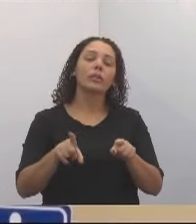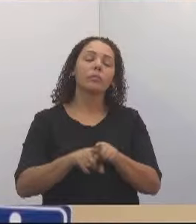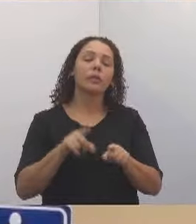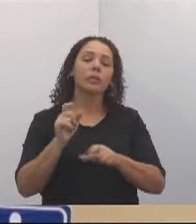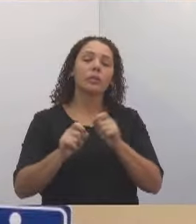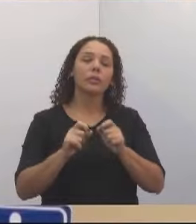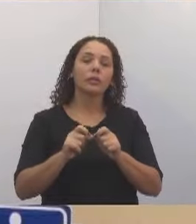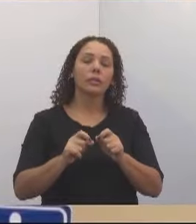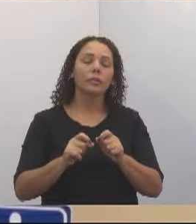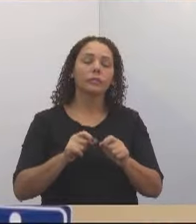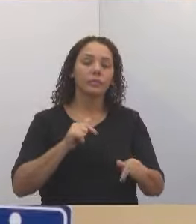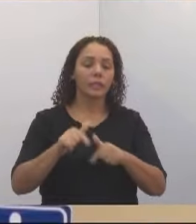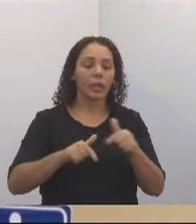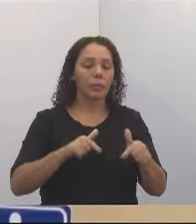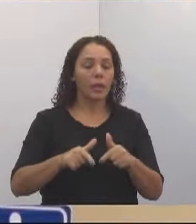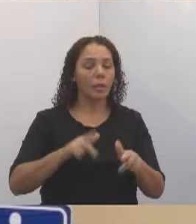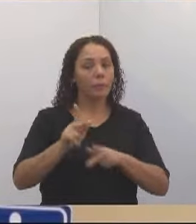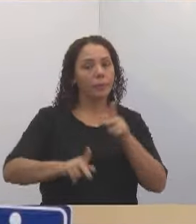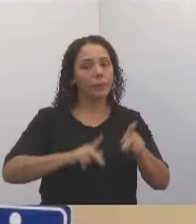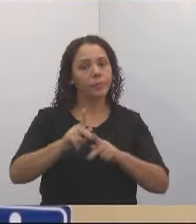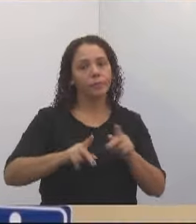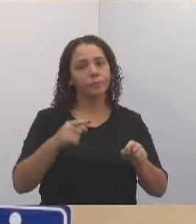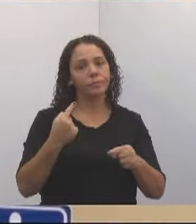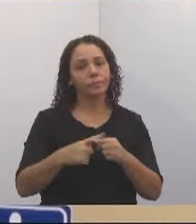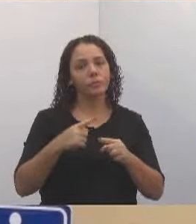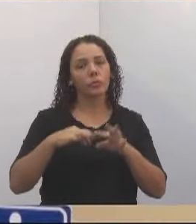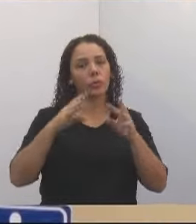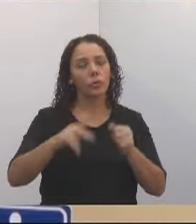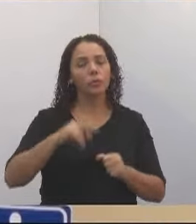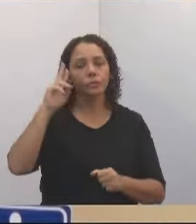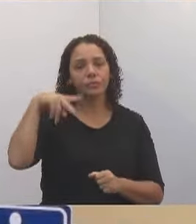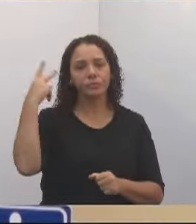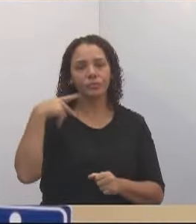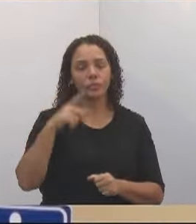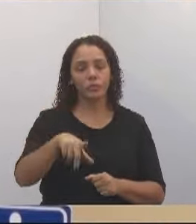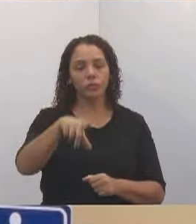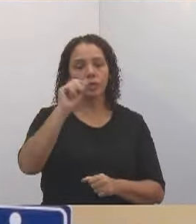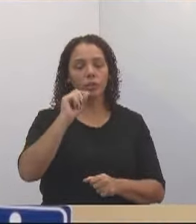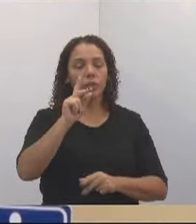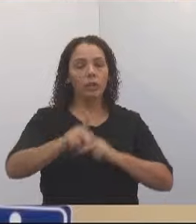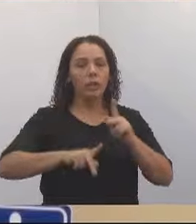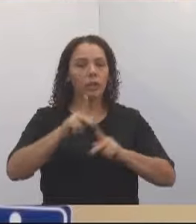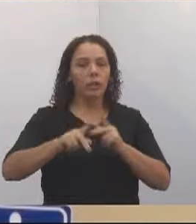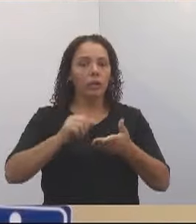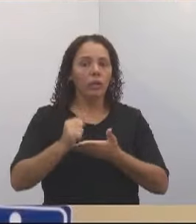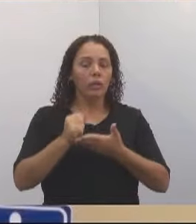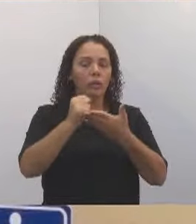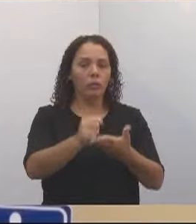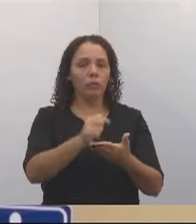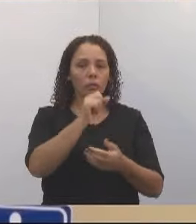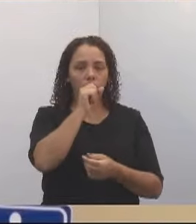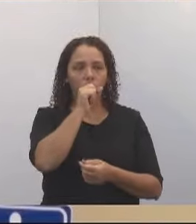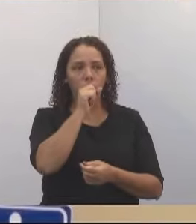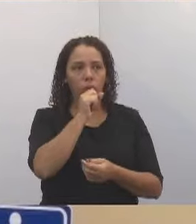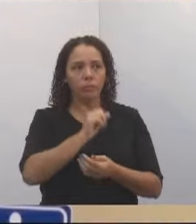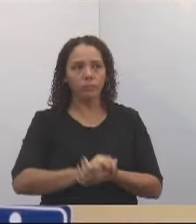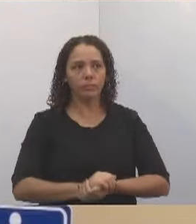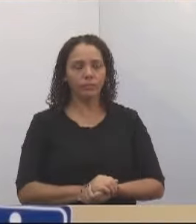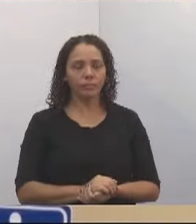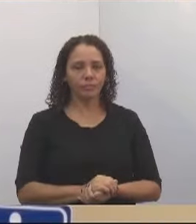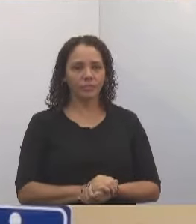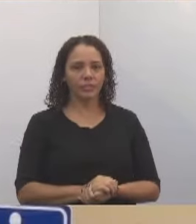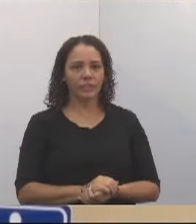causa pública, porque todos os 13 vereadores foram eleitos para trabalhar para o povo. O interesse público é